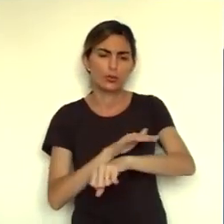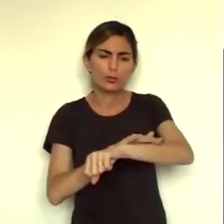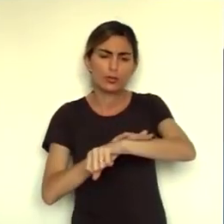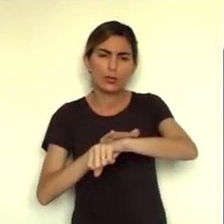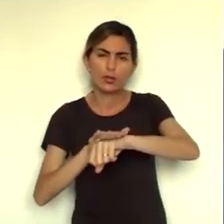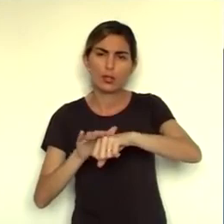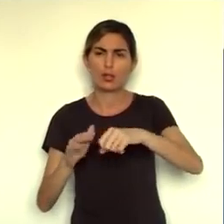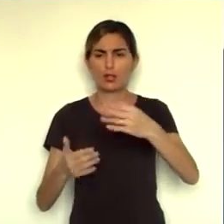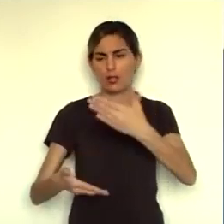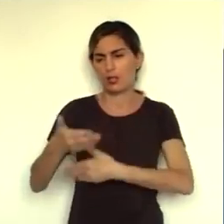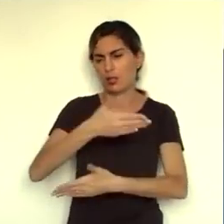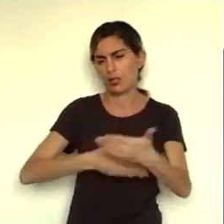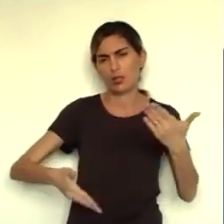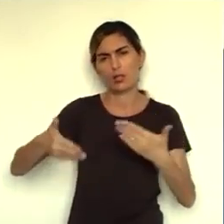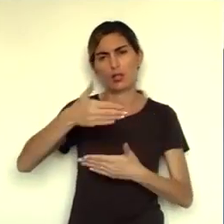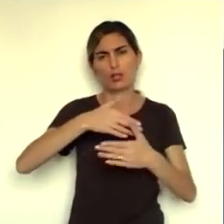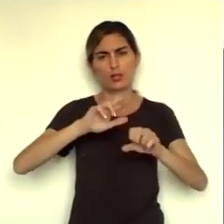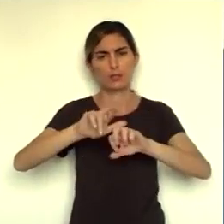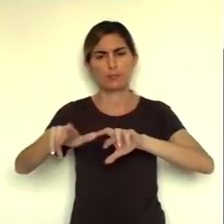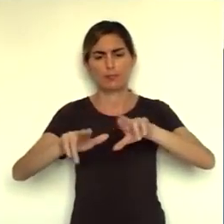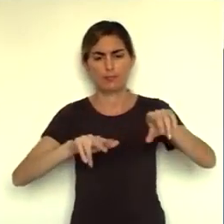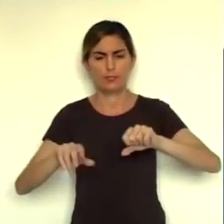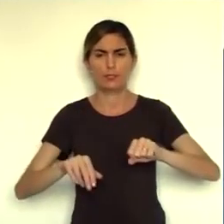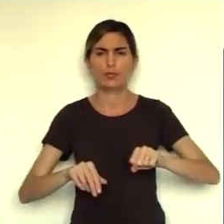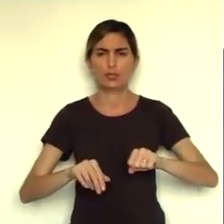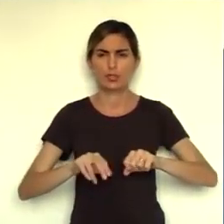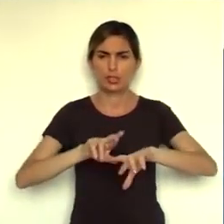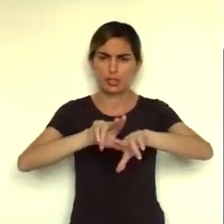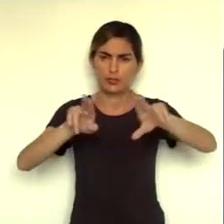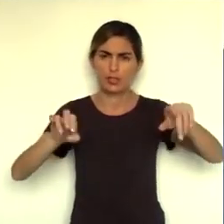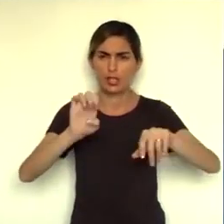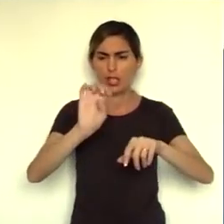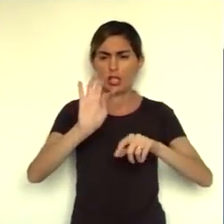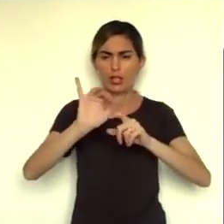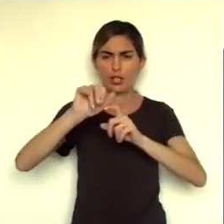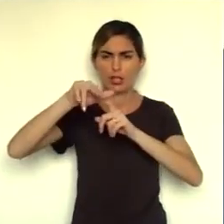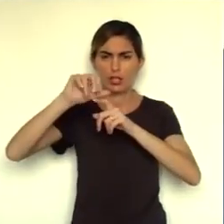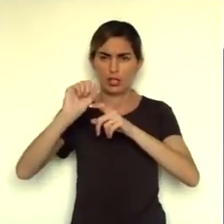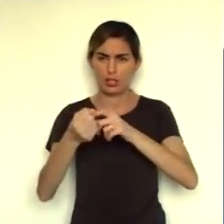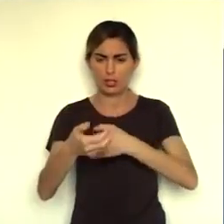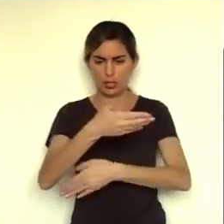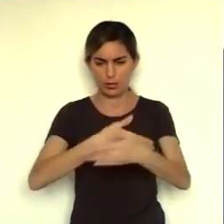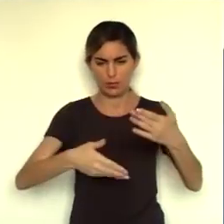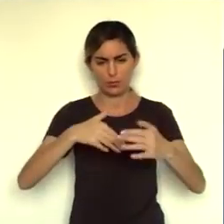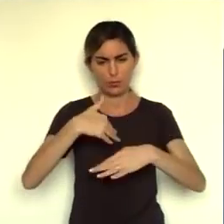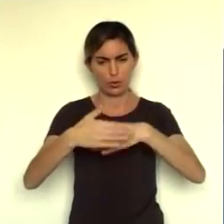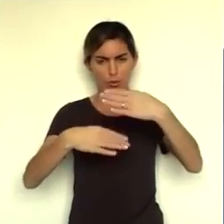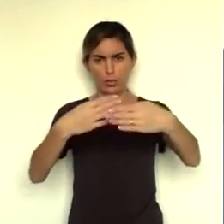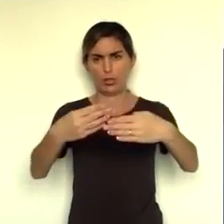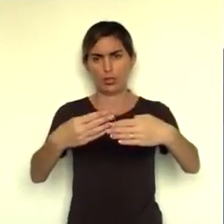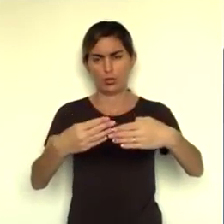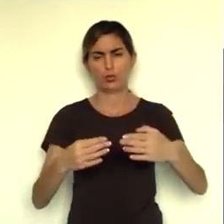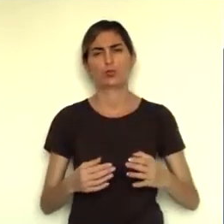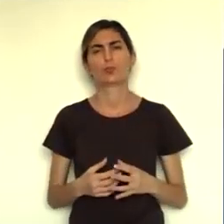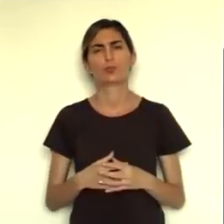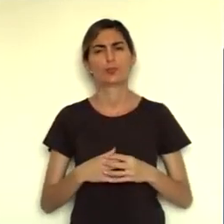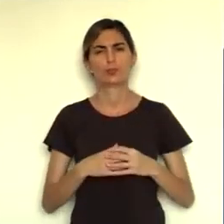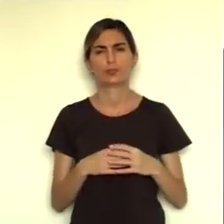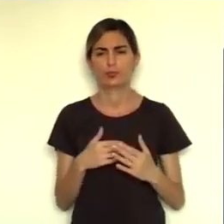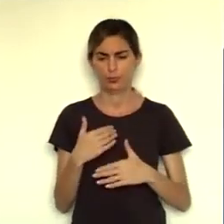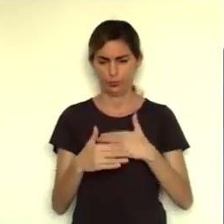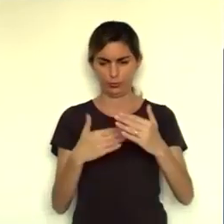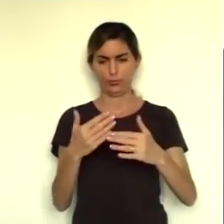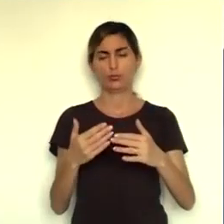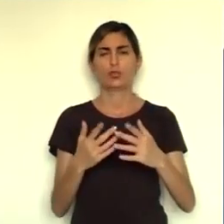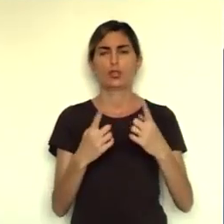onde houve a inter-relação entre as etnias, as diferentes etnias que se envolveram nesse processo de